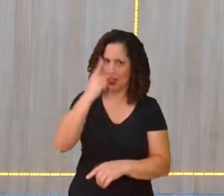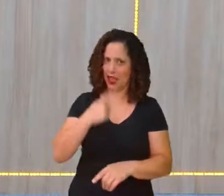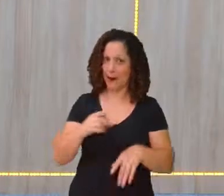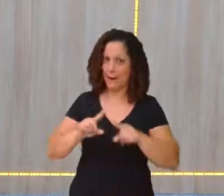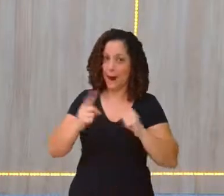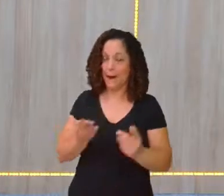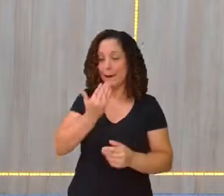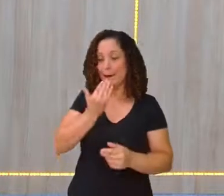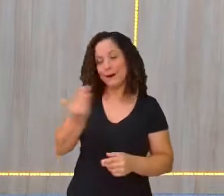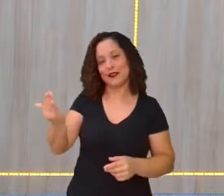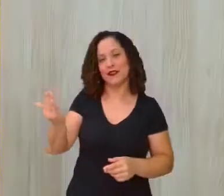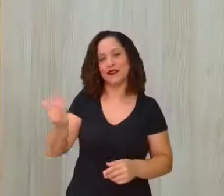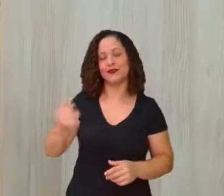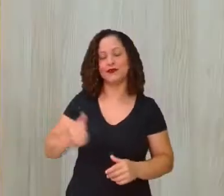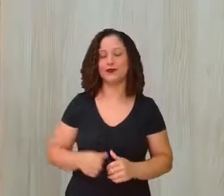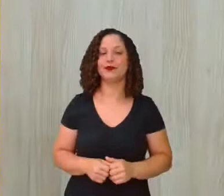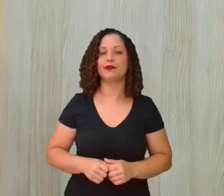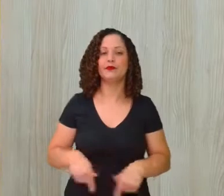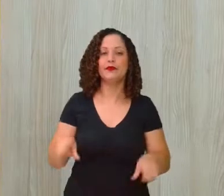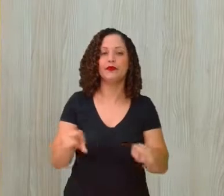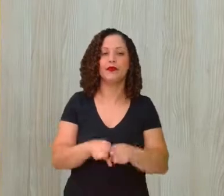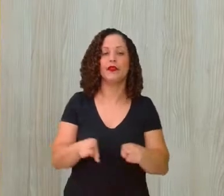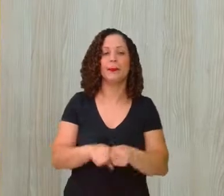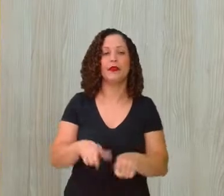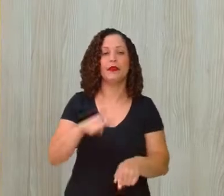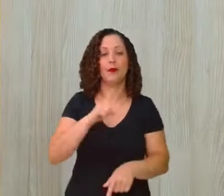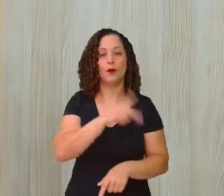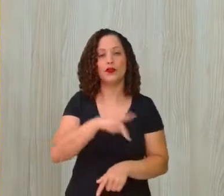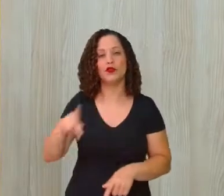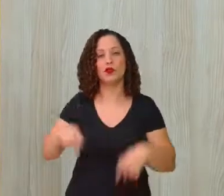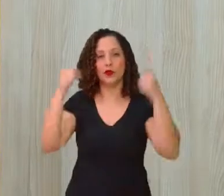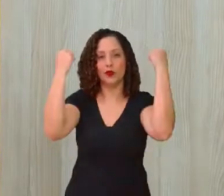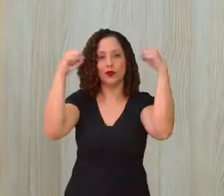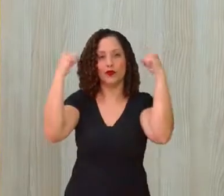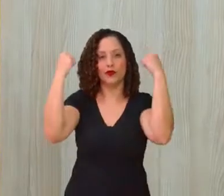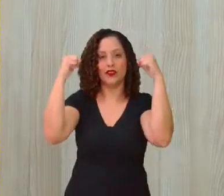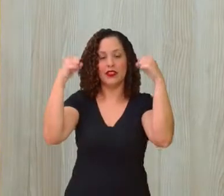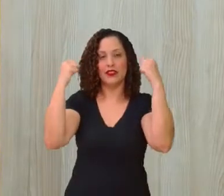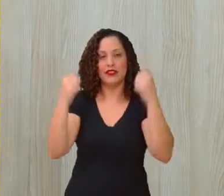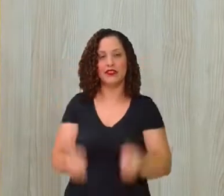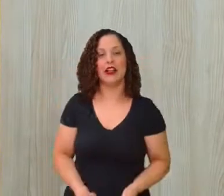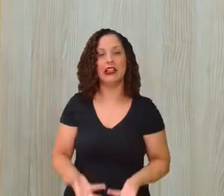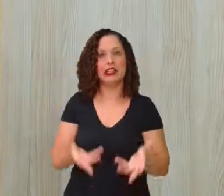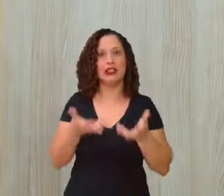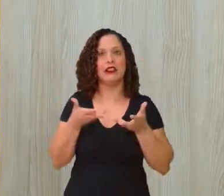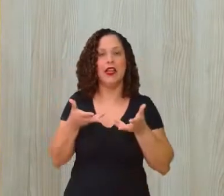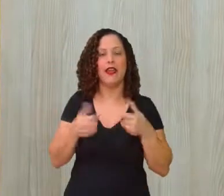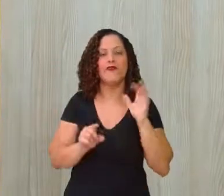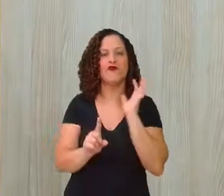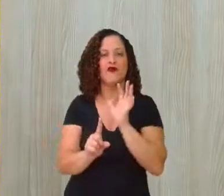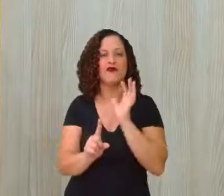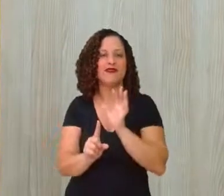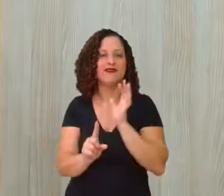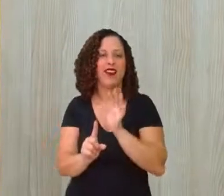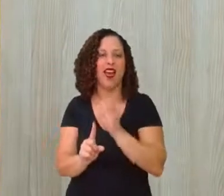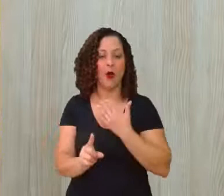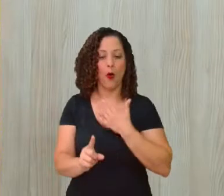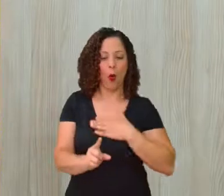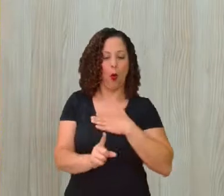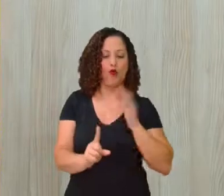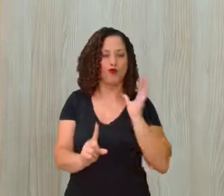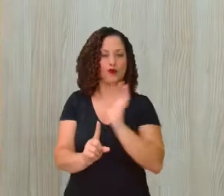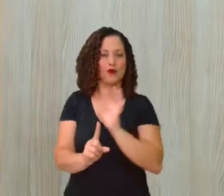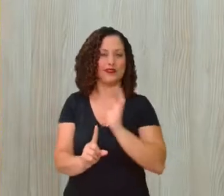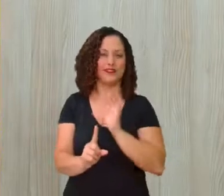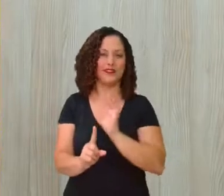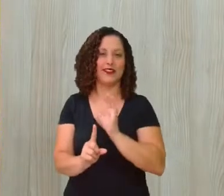professora? O professor, e também tem a questão do professor de educação física, que ele puxa muito para o esporte que ele gosta. Sim. Aí isso aí, às vezes, aí